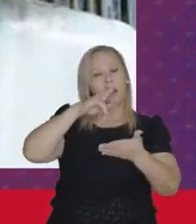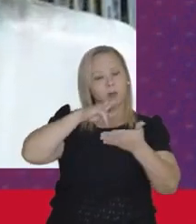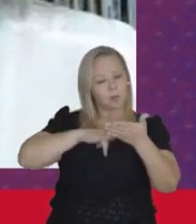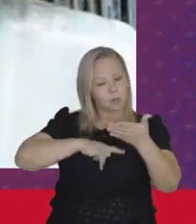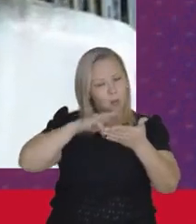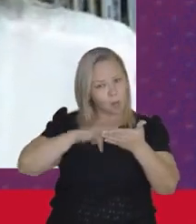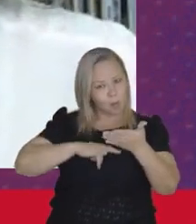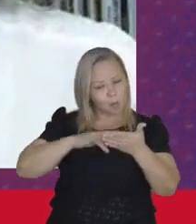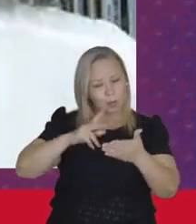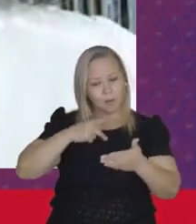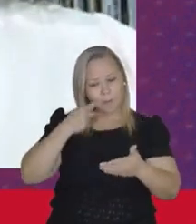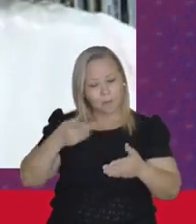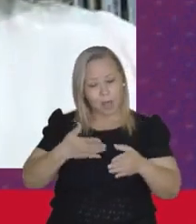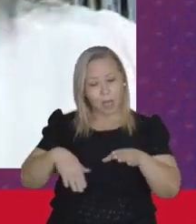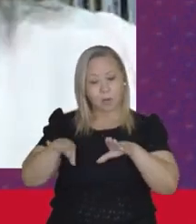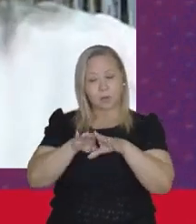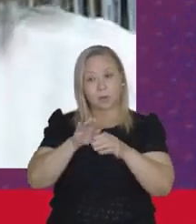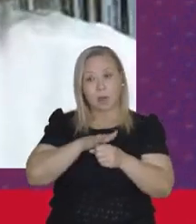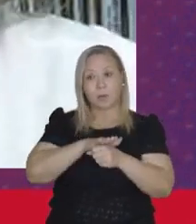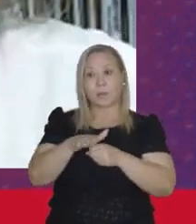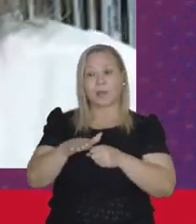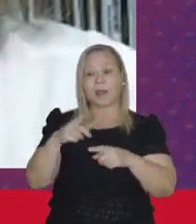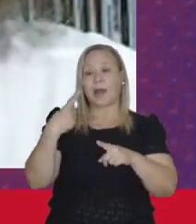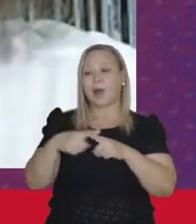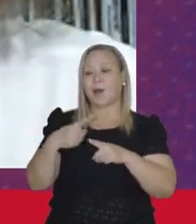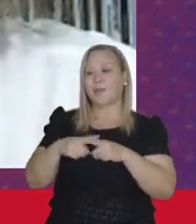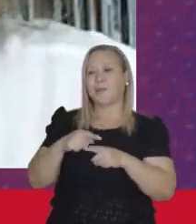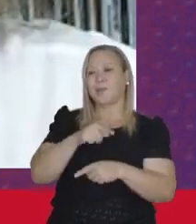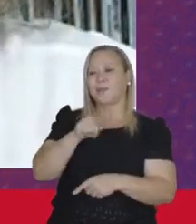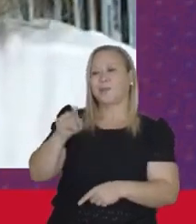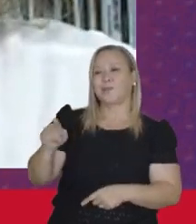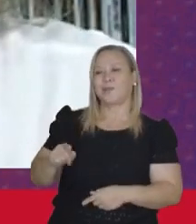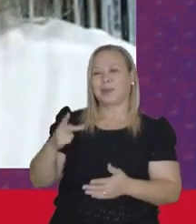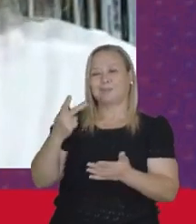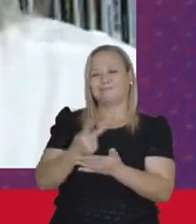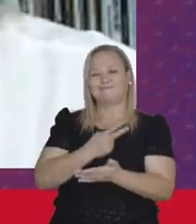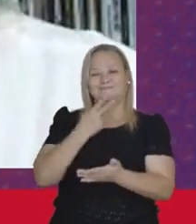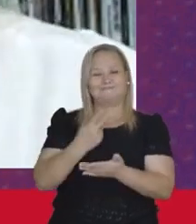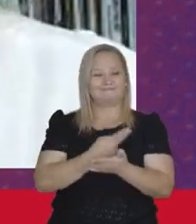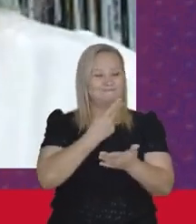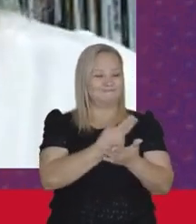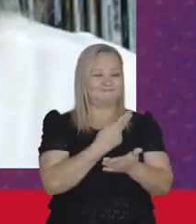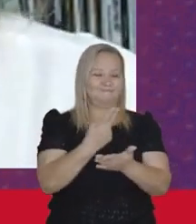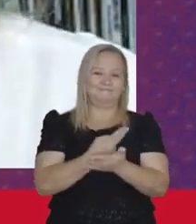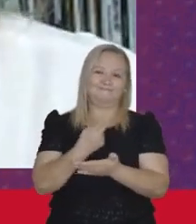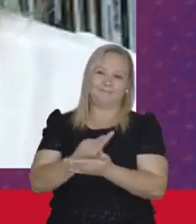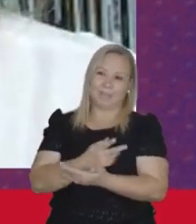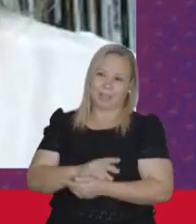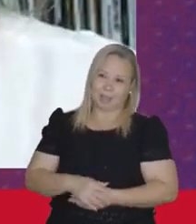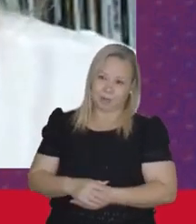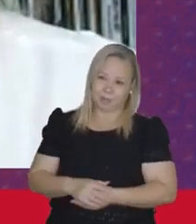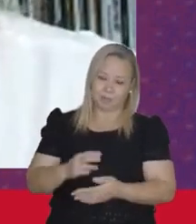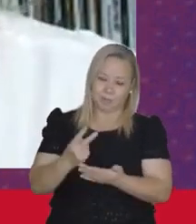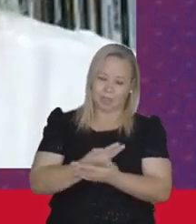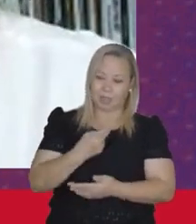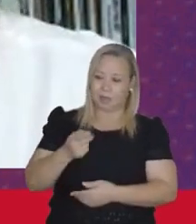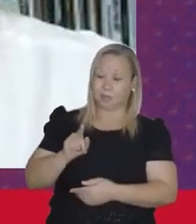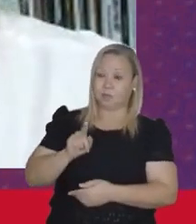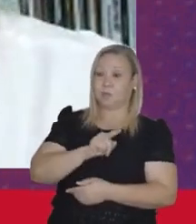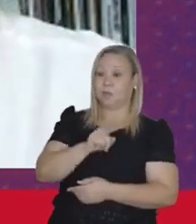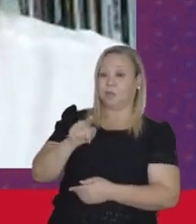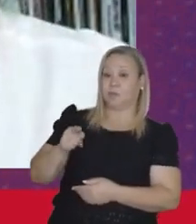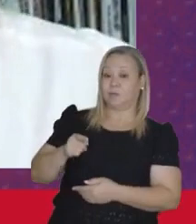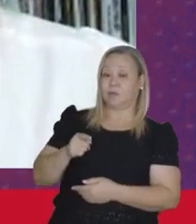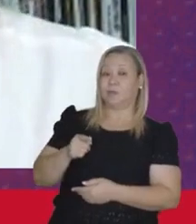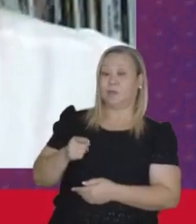que a inclusão é plena devido às distorções, muitas vezes colocadas onde as pessoas com deficiência acessam